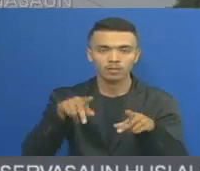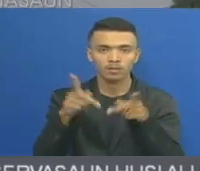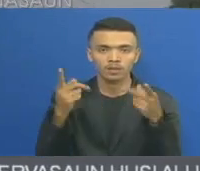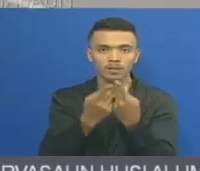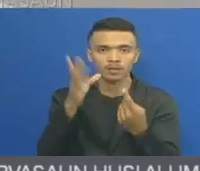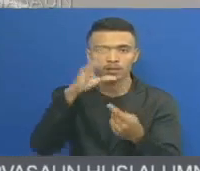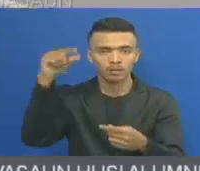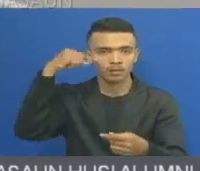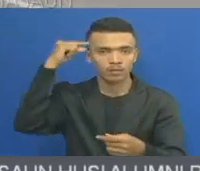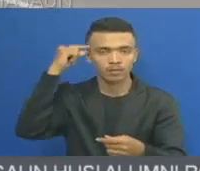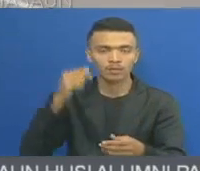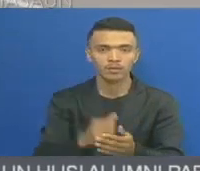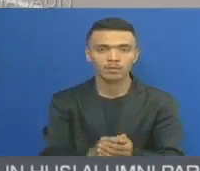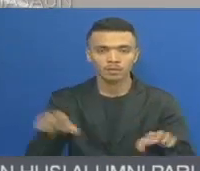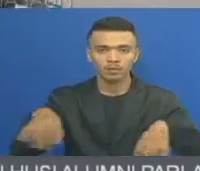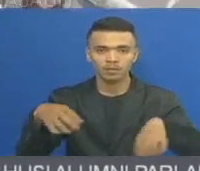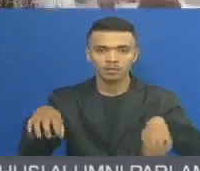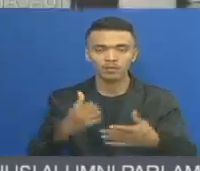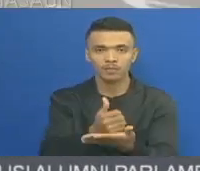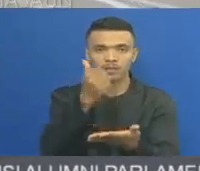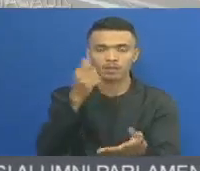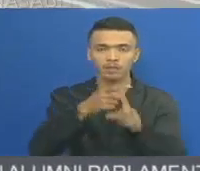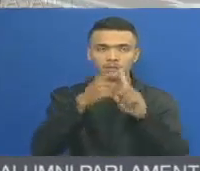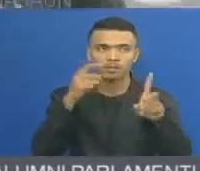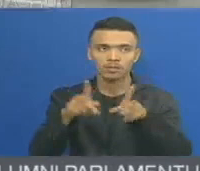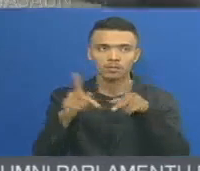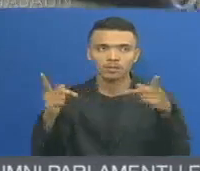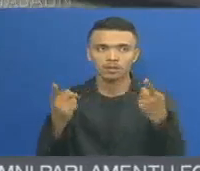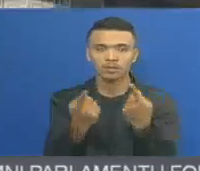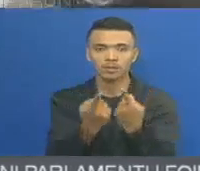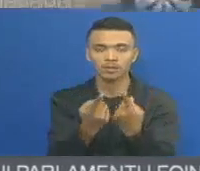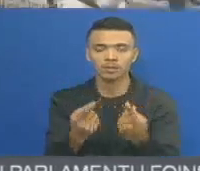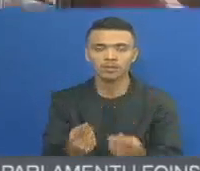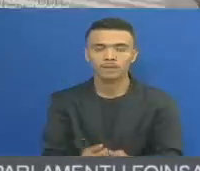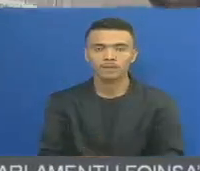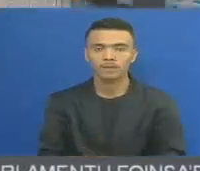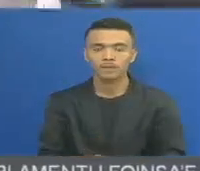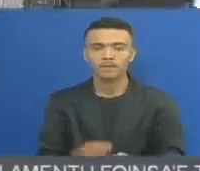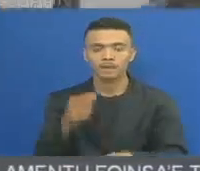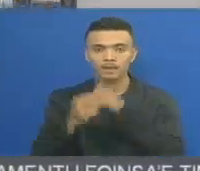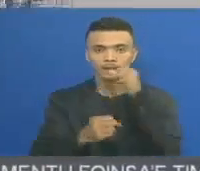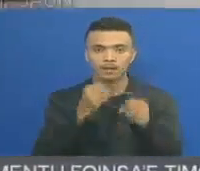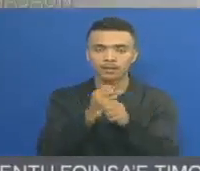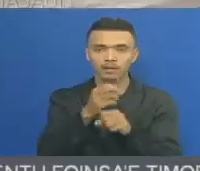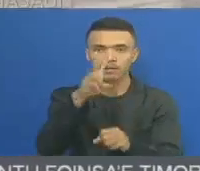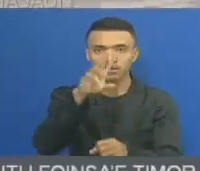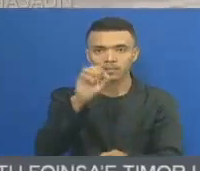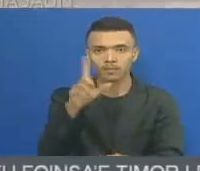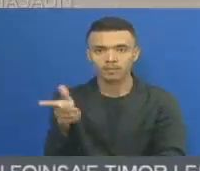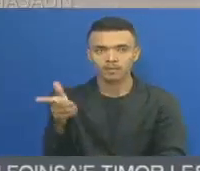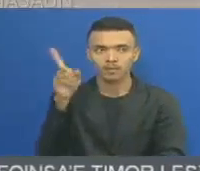NEE, informa. Projeto refere manan husi companhia Golf Nenestar Unipessoal Limitada e atina rihundrua rua nulo